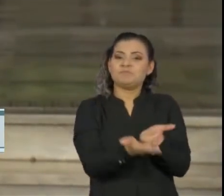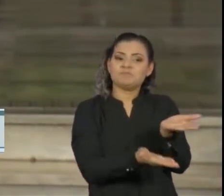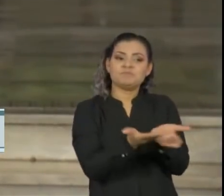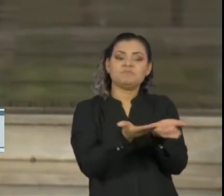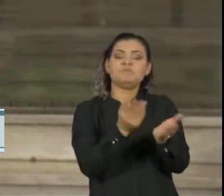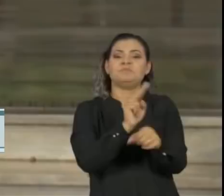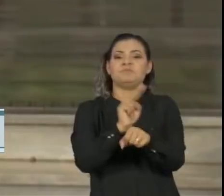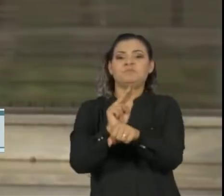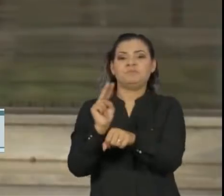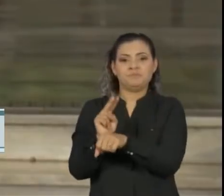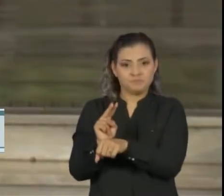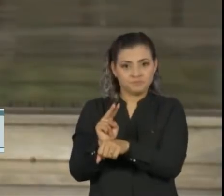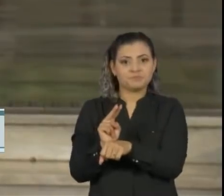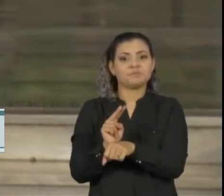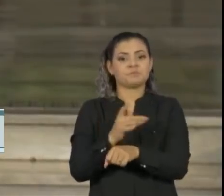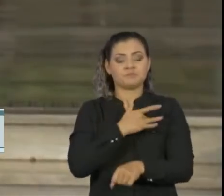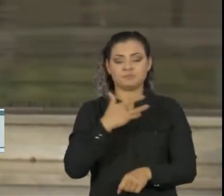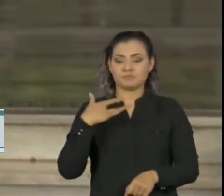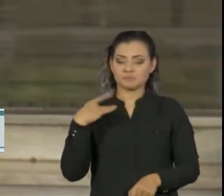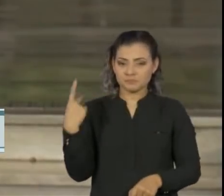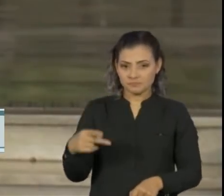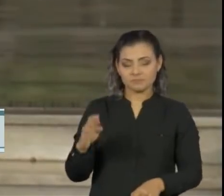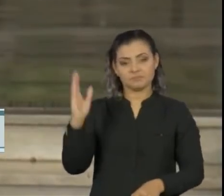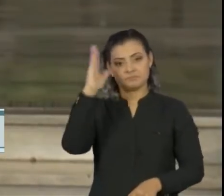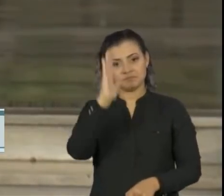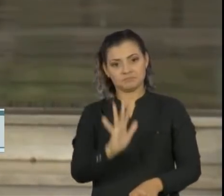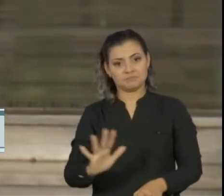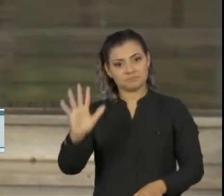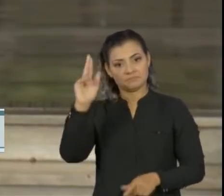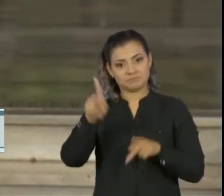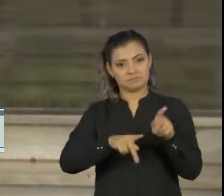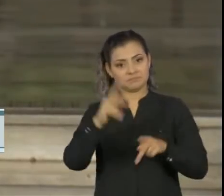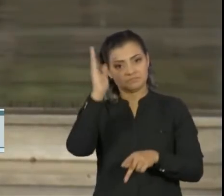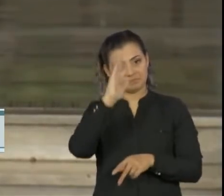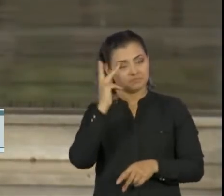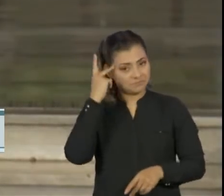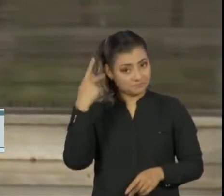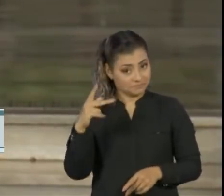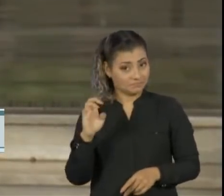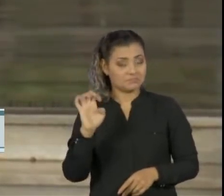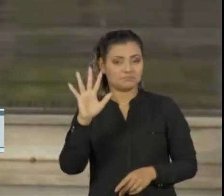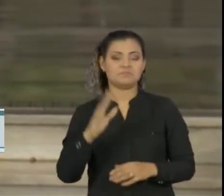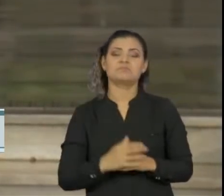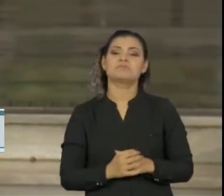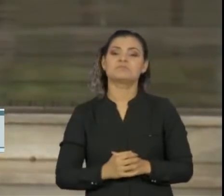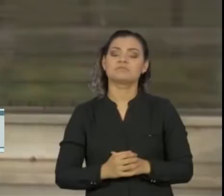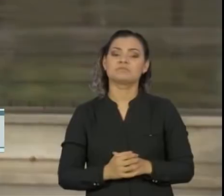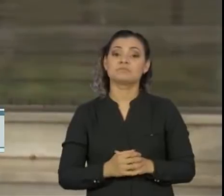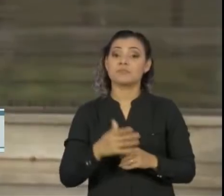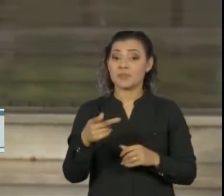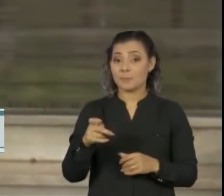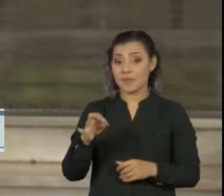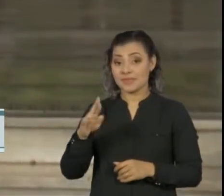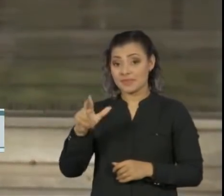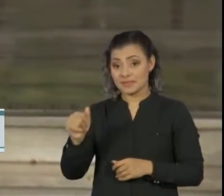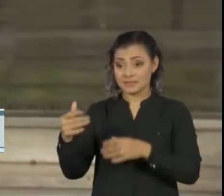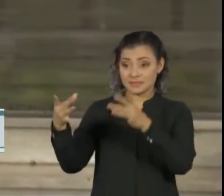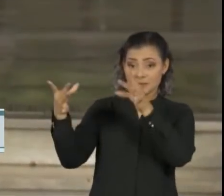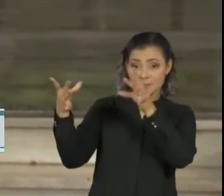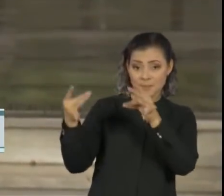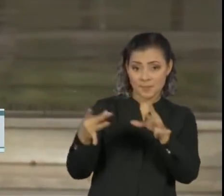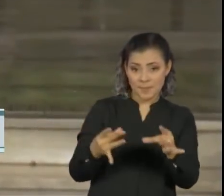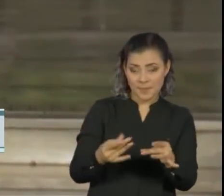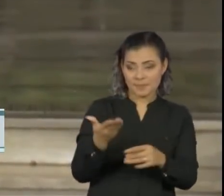tratamento para a saúde dos brasileiros de São Paulo. Passo agora a palavra à Patrícia Ellen para